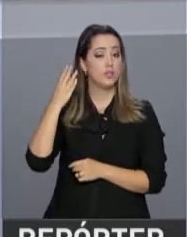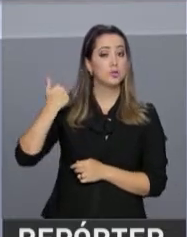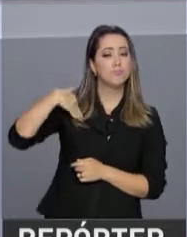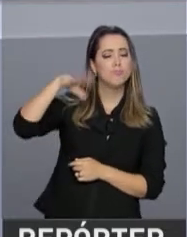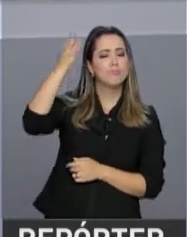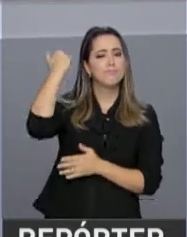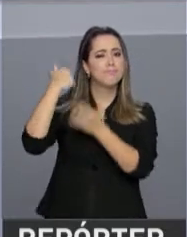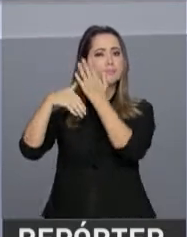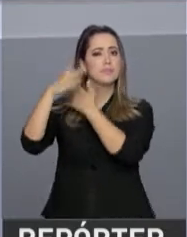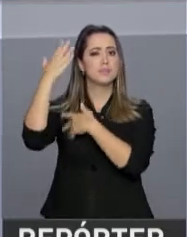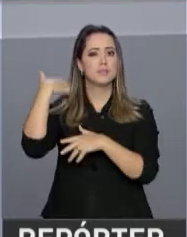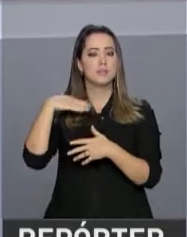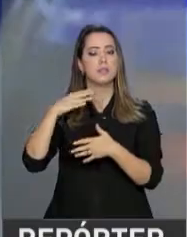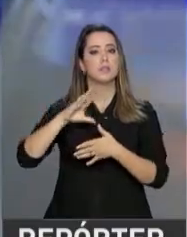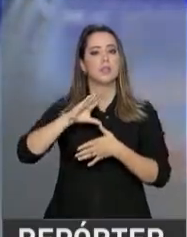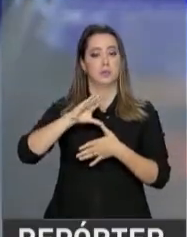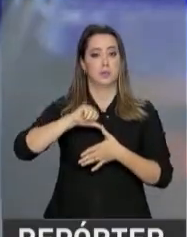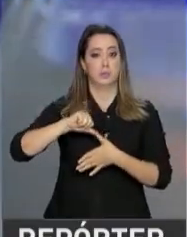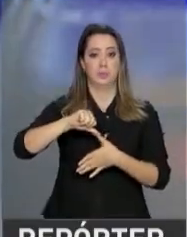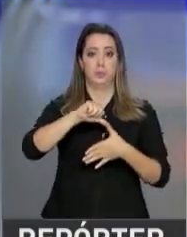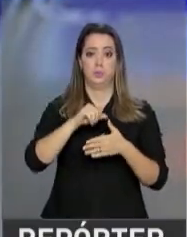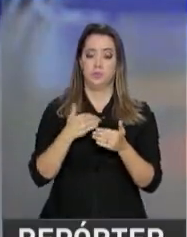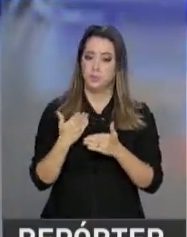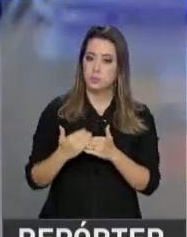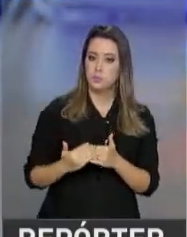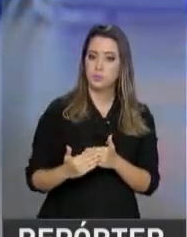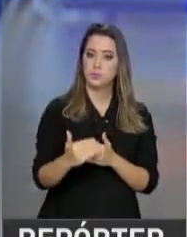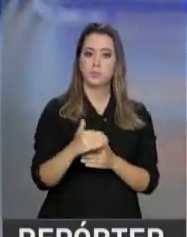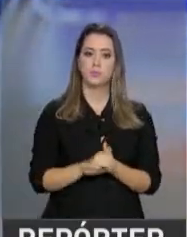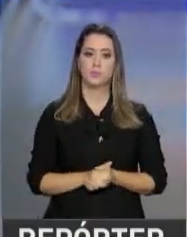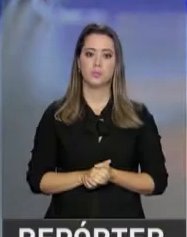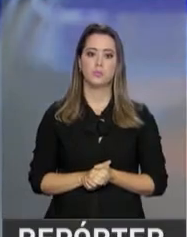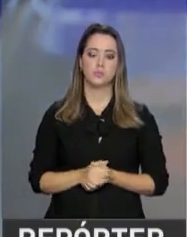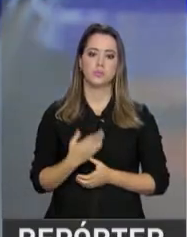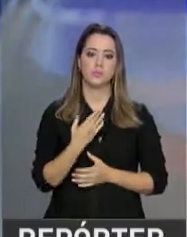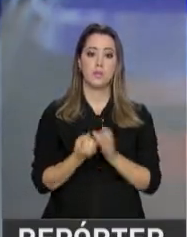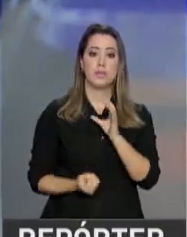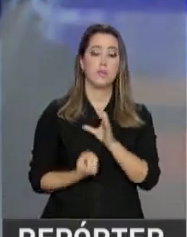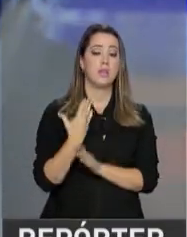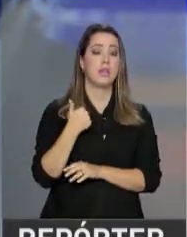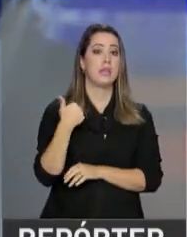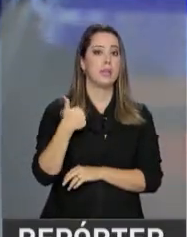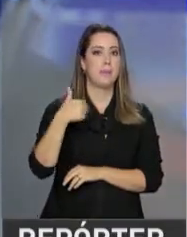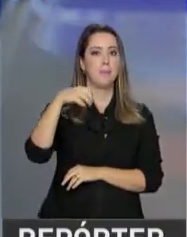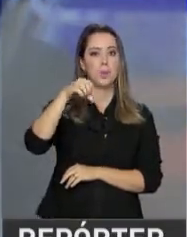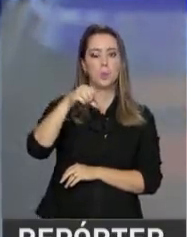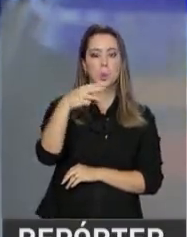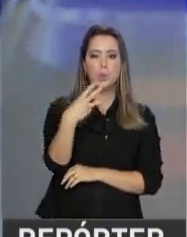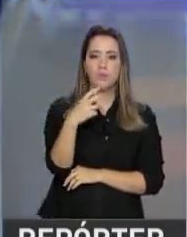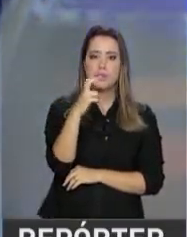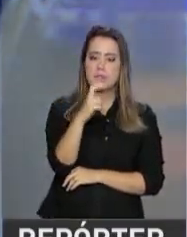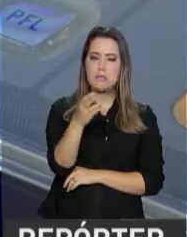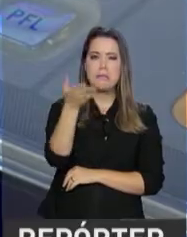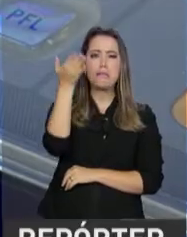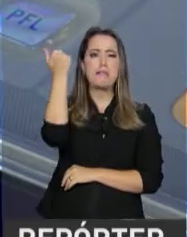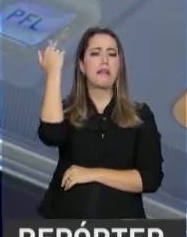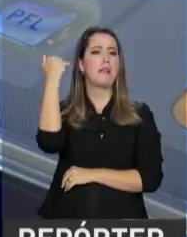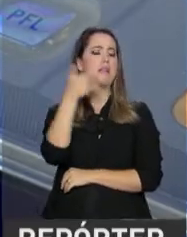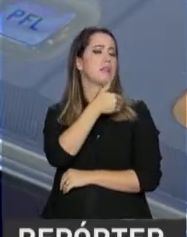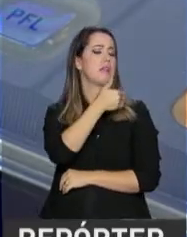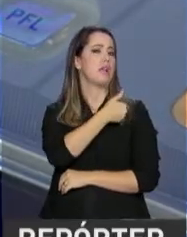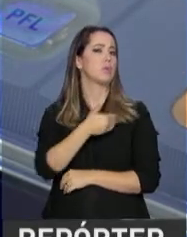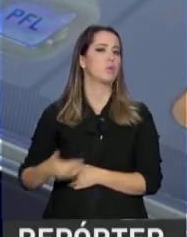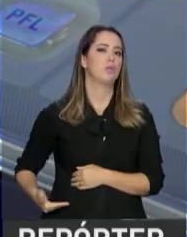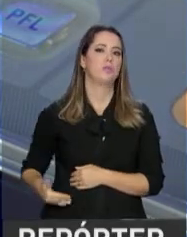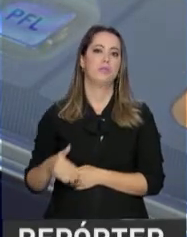que ainda está no ar criada em 1935 no governo getúlio vargas a voz do brasil